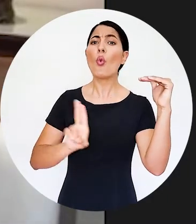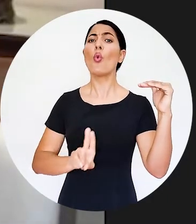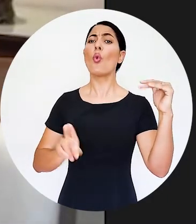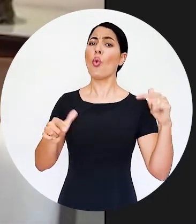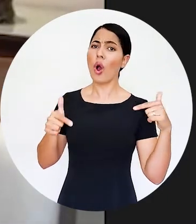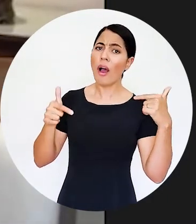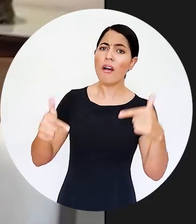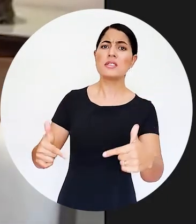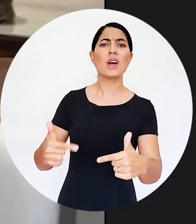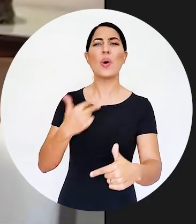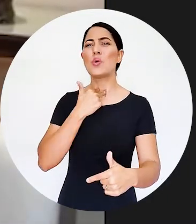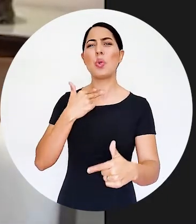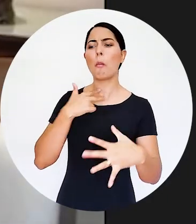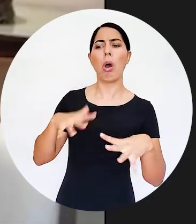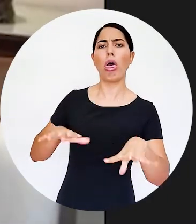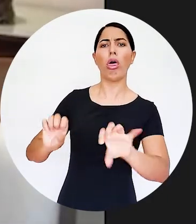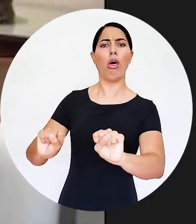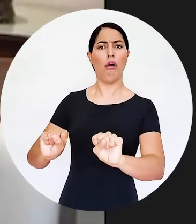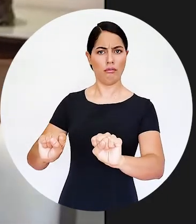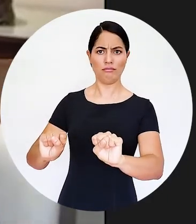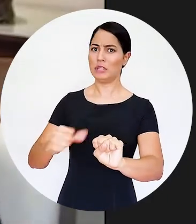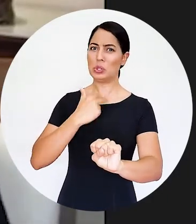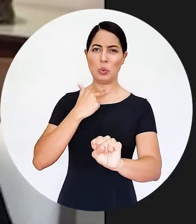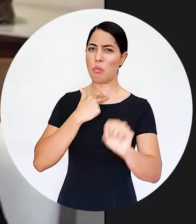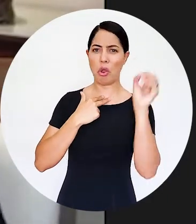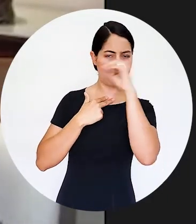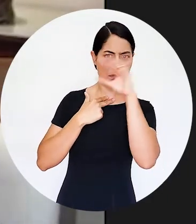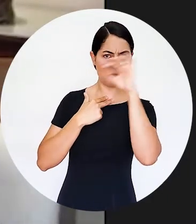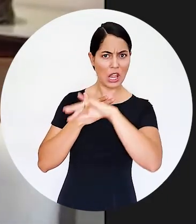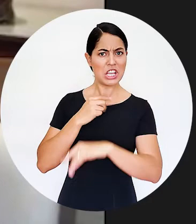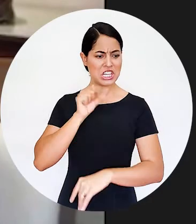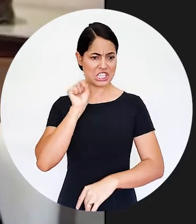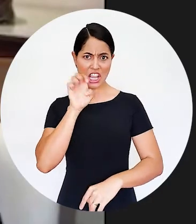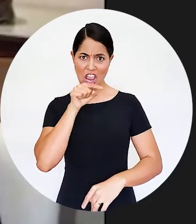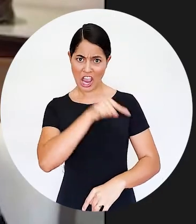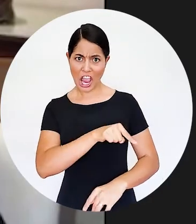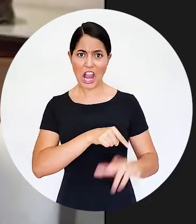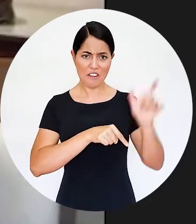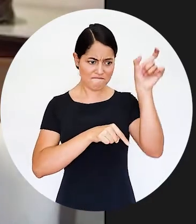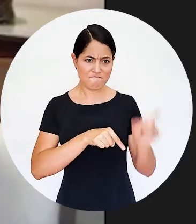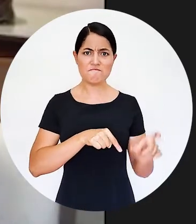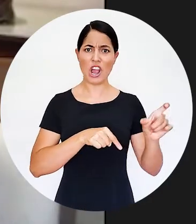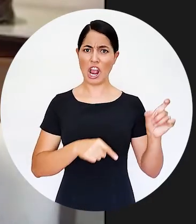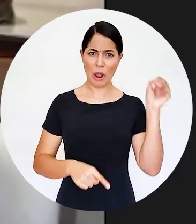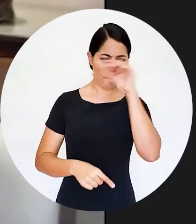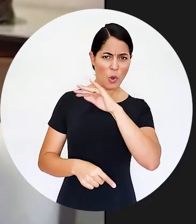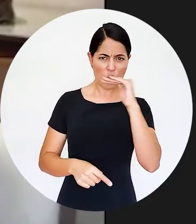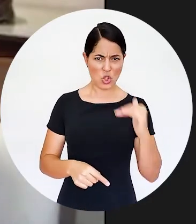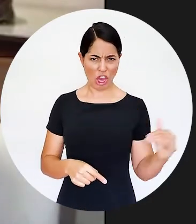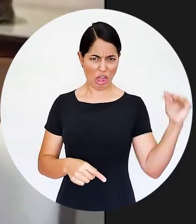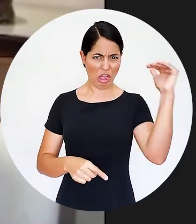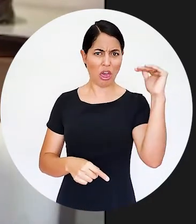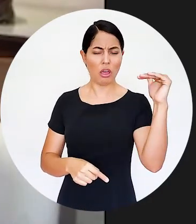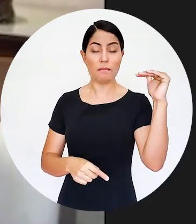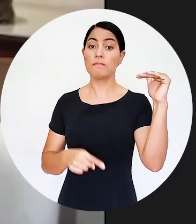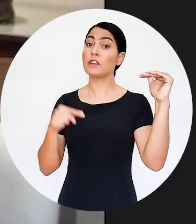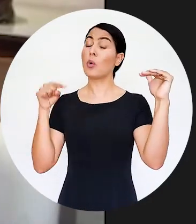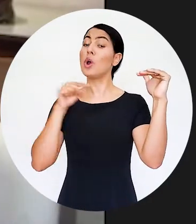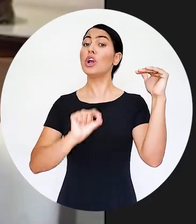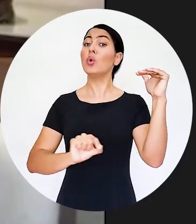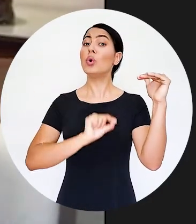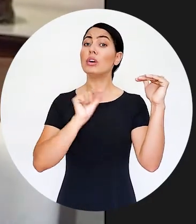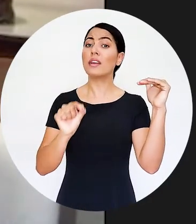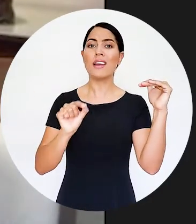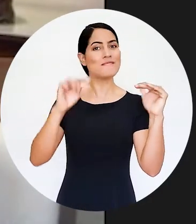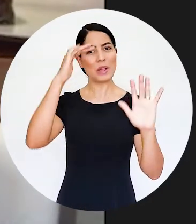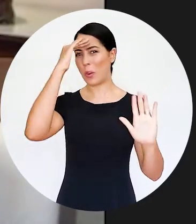chegou o momento de responsabilizar os abusadores abusador abusador aquele que abusa ele já está